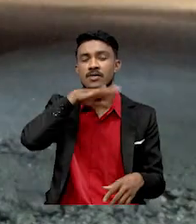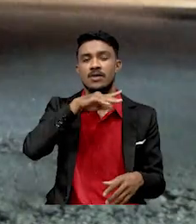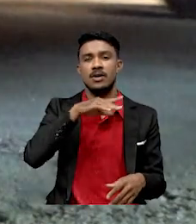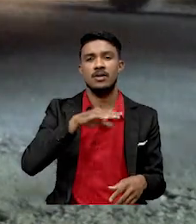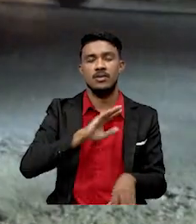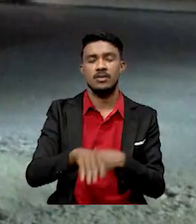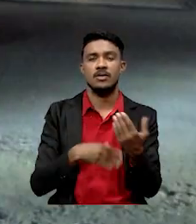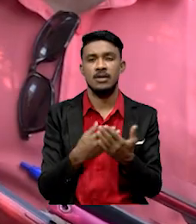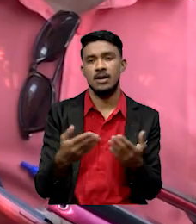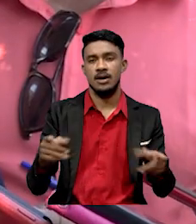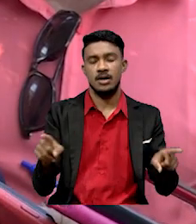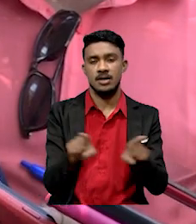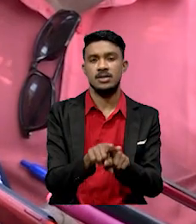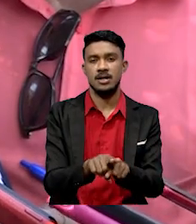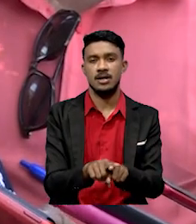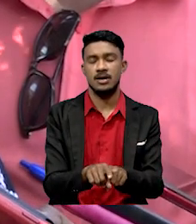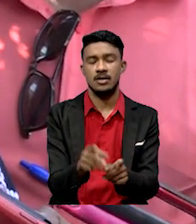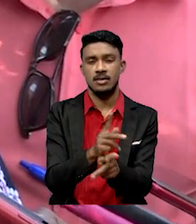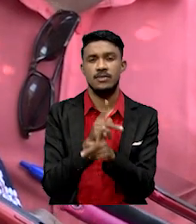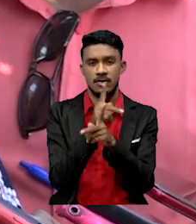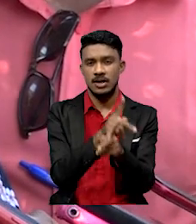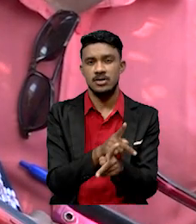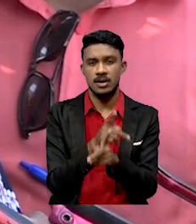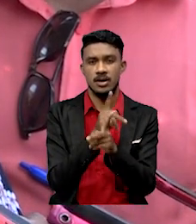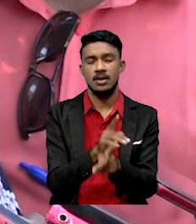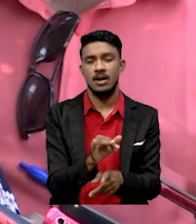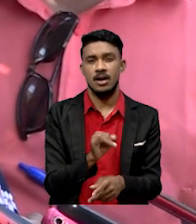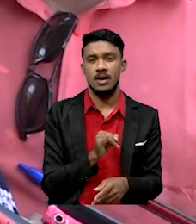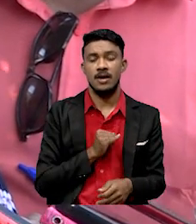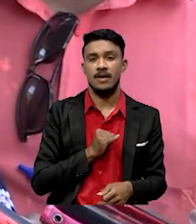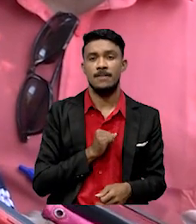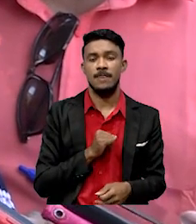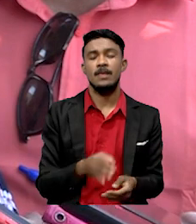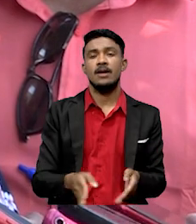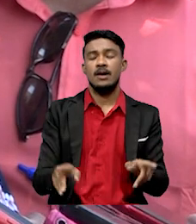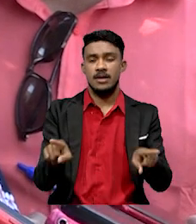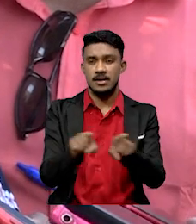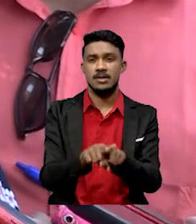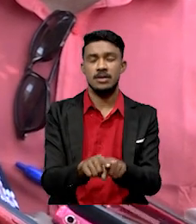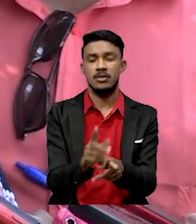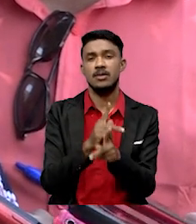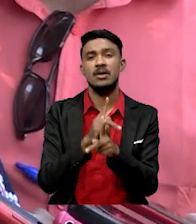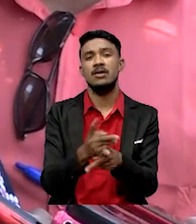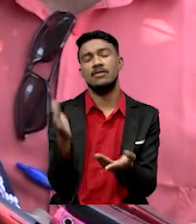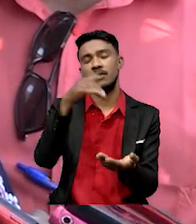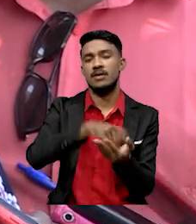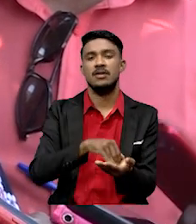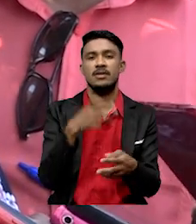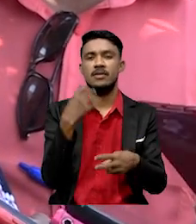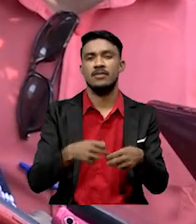Andau buat na bem manca de han desorganizado hau ata ha organiza filifale ne susa ritual. Mas hau de han